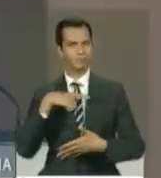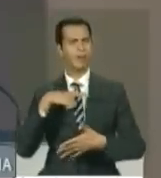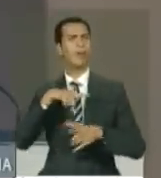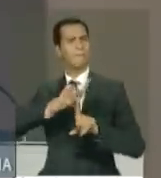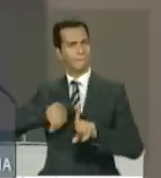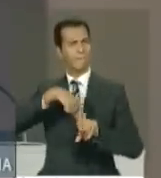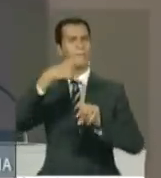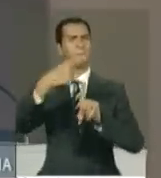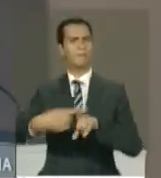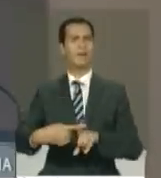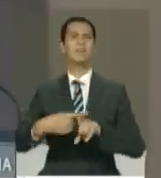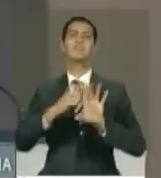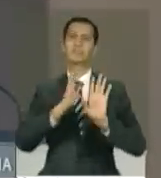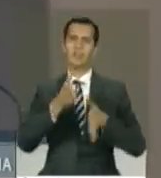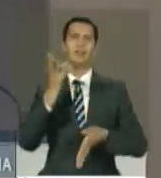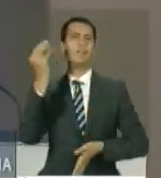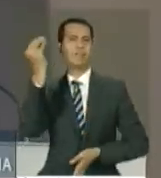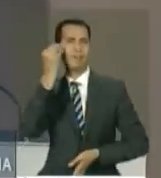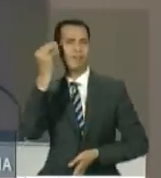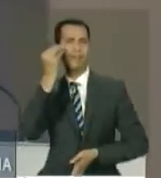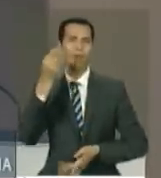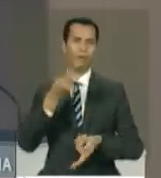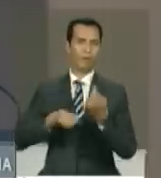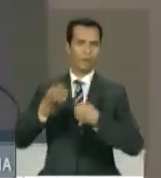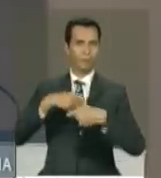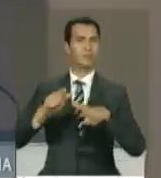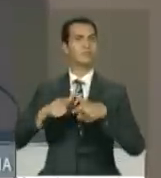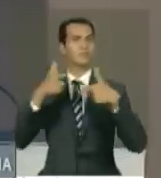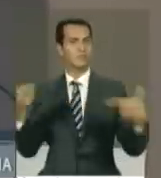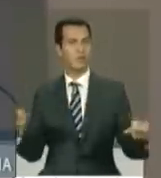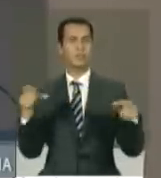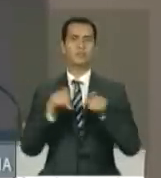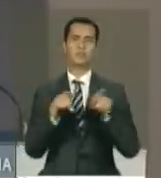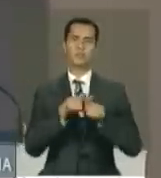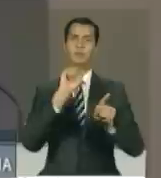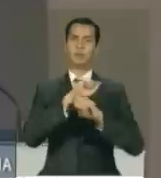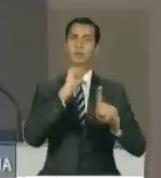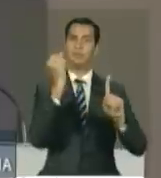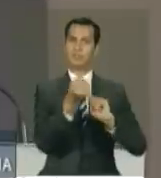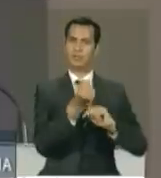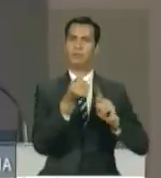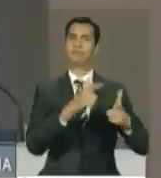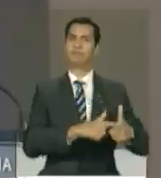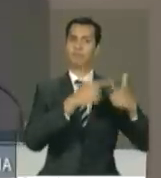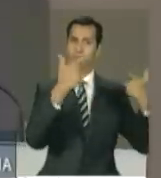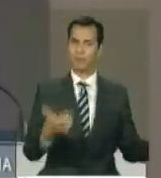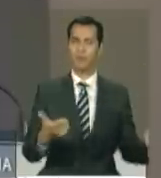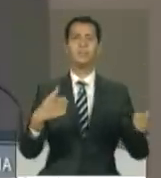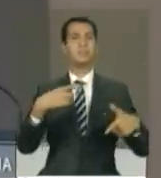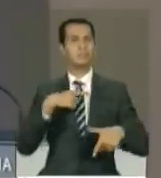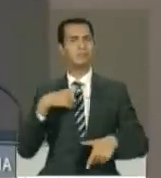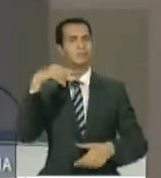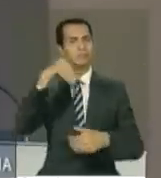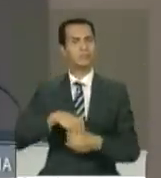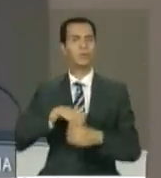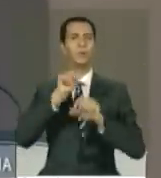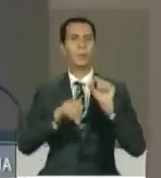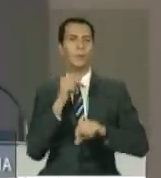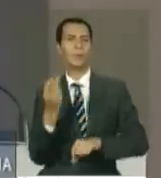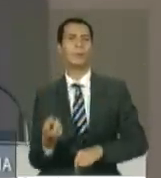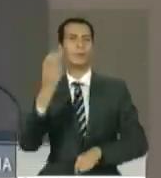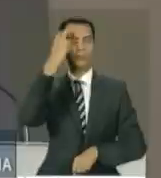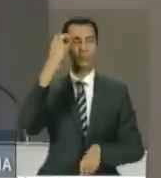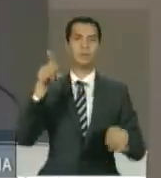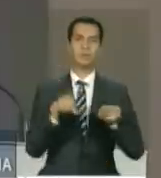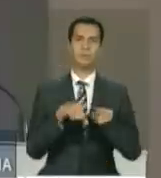dos êxitos econômicos e sociais. Nossa rica diversidade étnica e